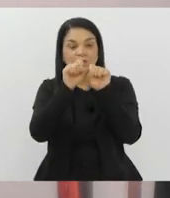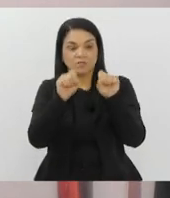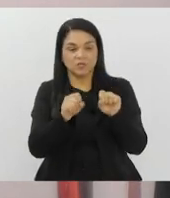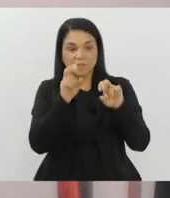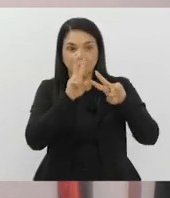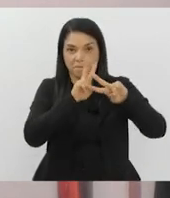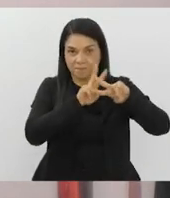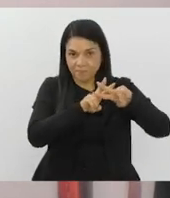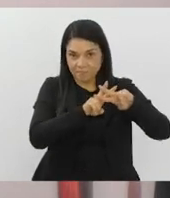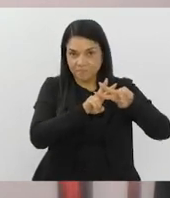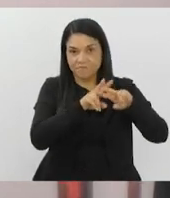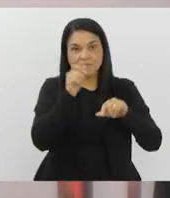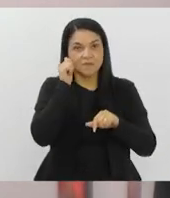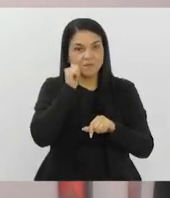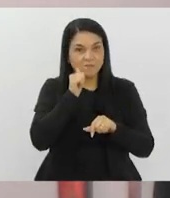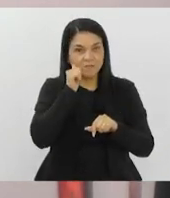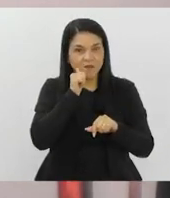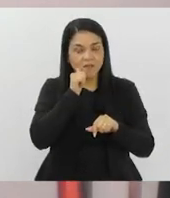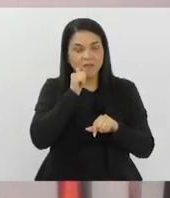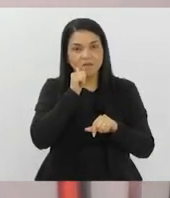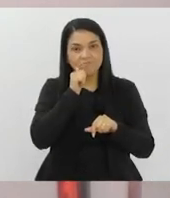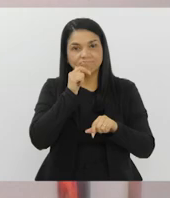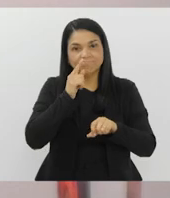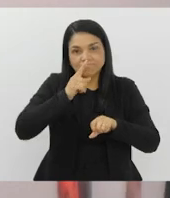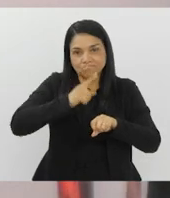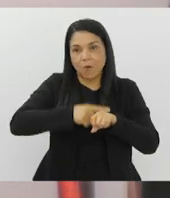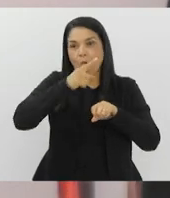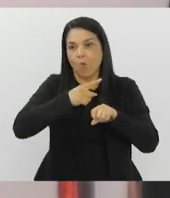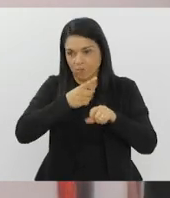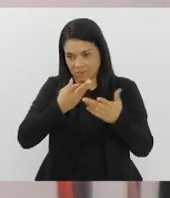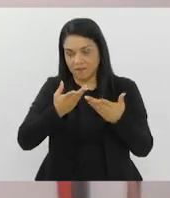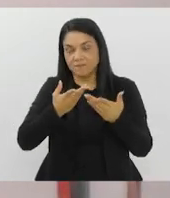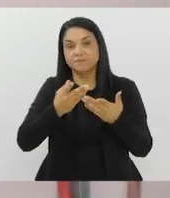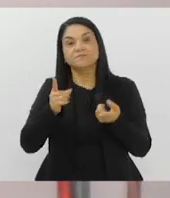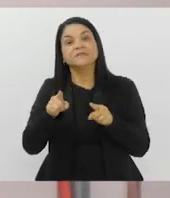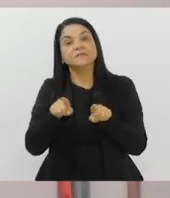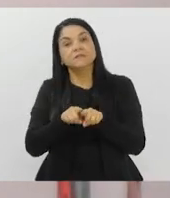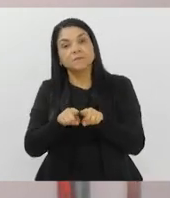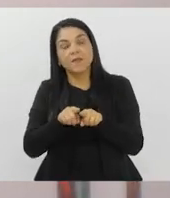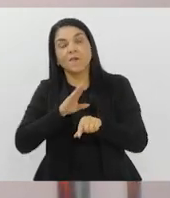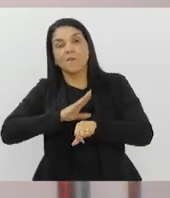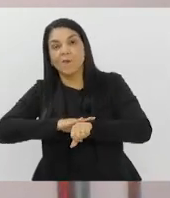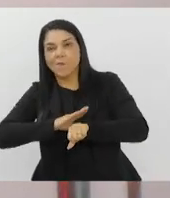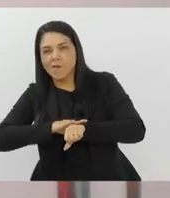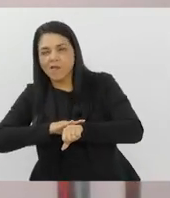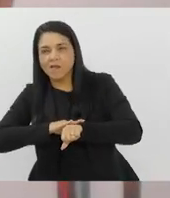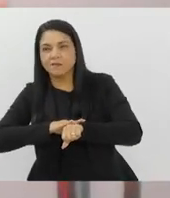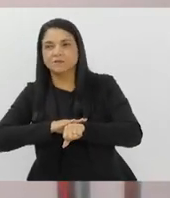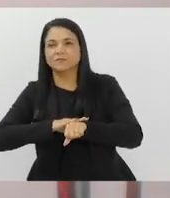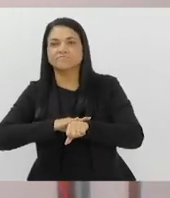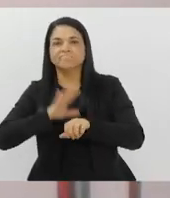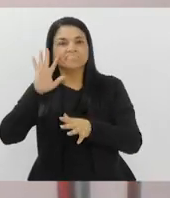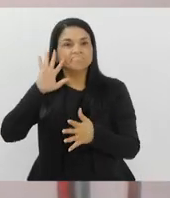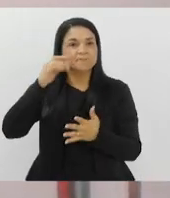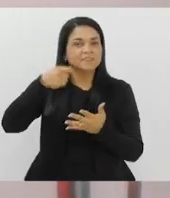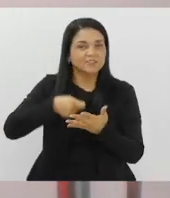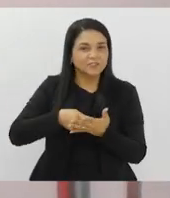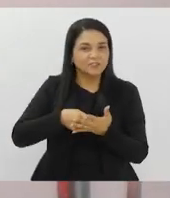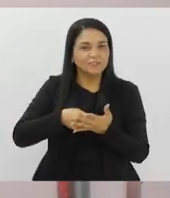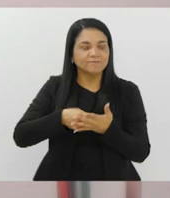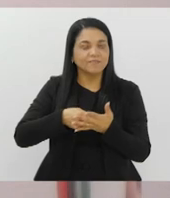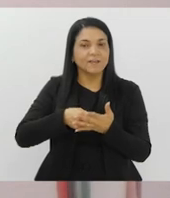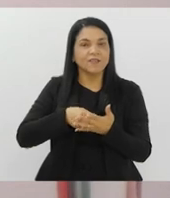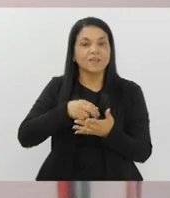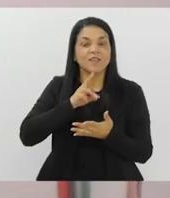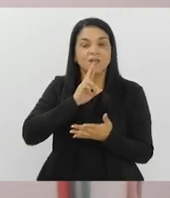é presa em flagrante ou por um mandado, que é o momento em que se vai decidir se essa pessoa vai responder